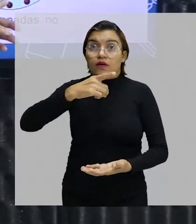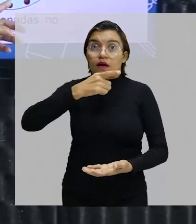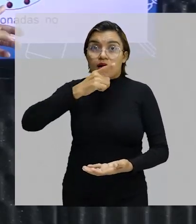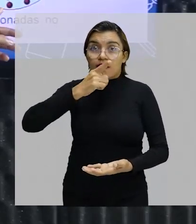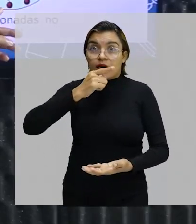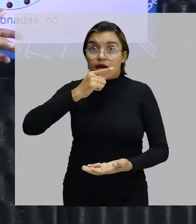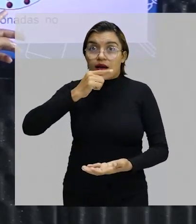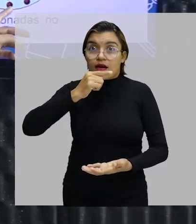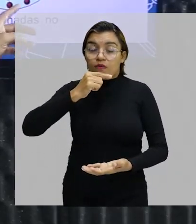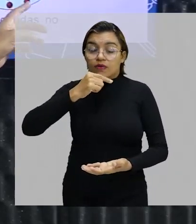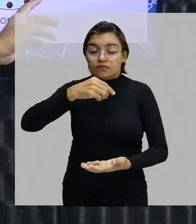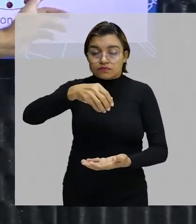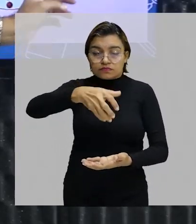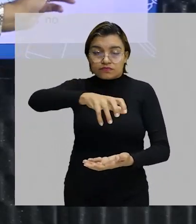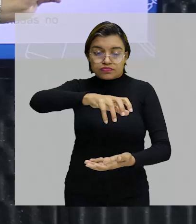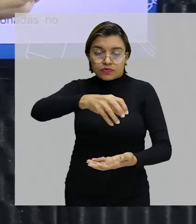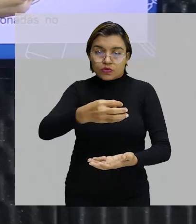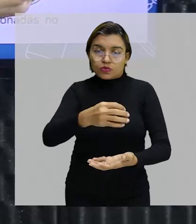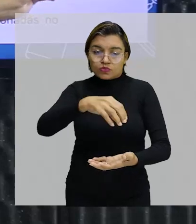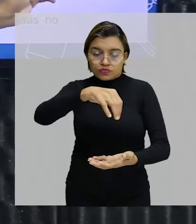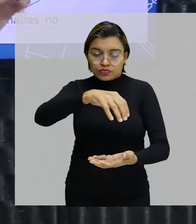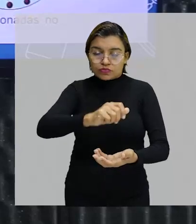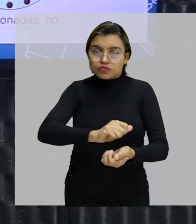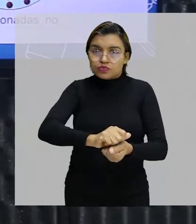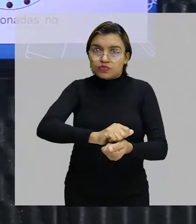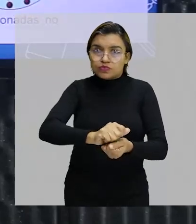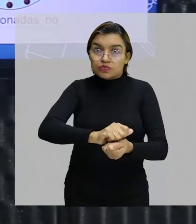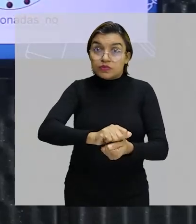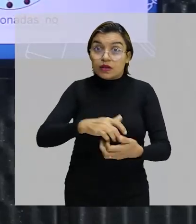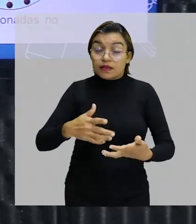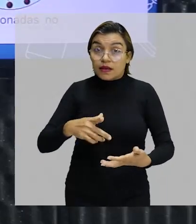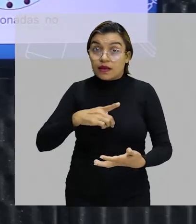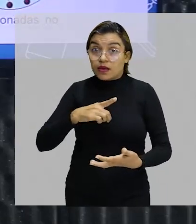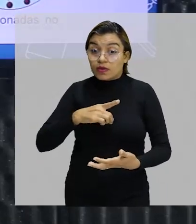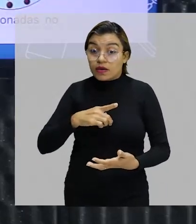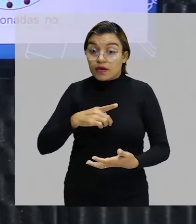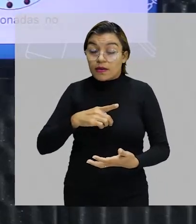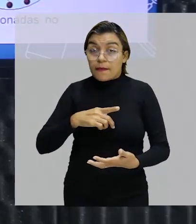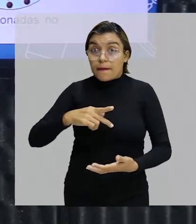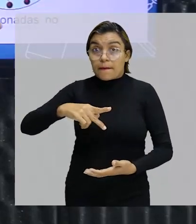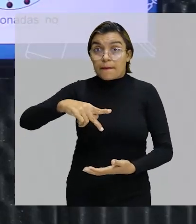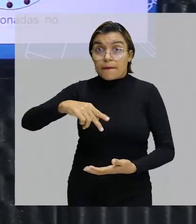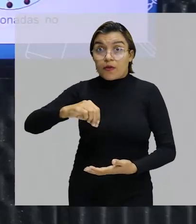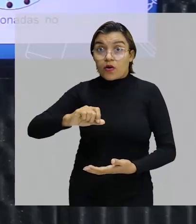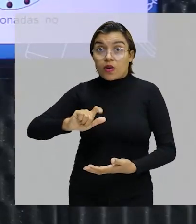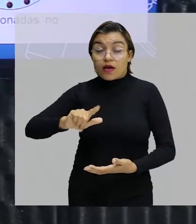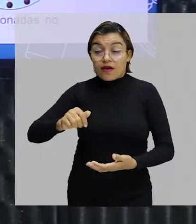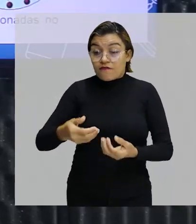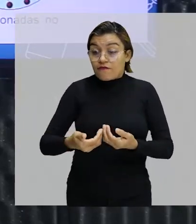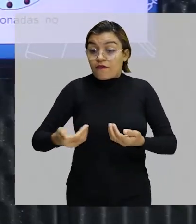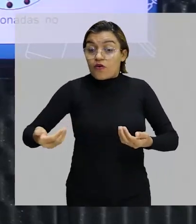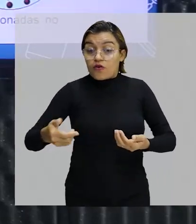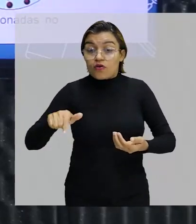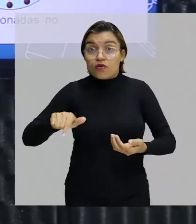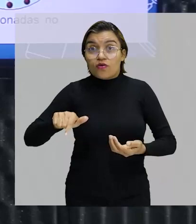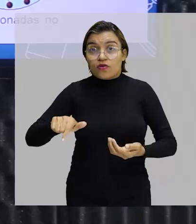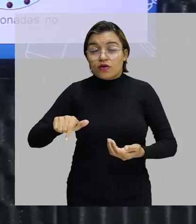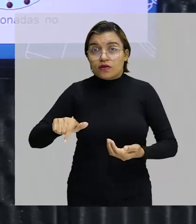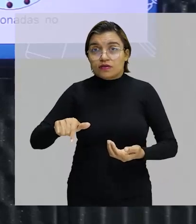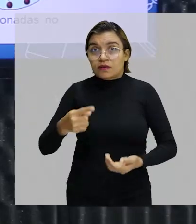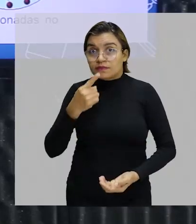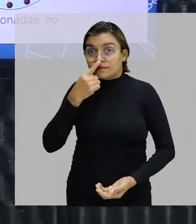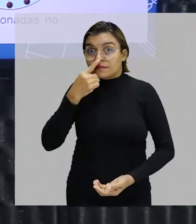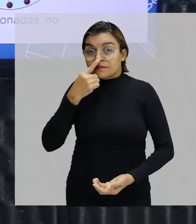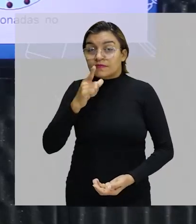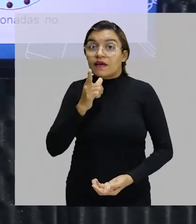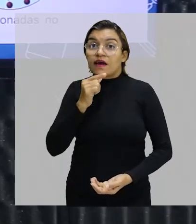você observou que a região polar ela ficou para fora. E essa região polar vai ter afinidades com a